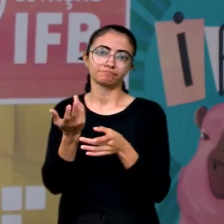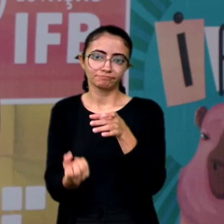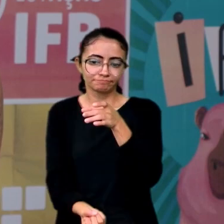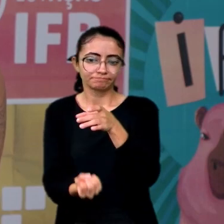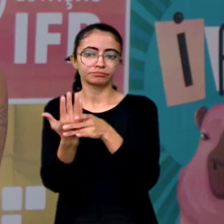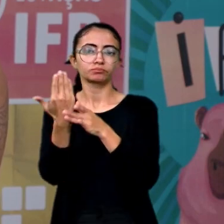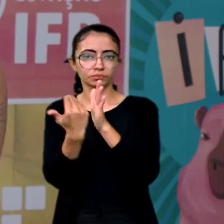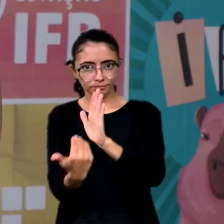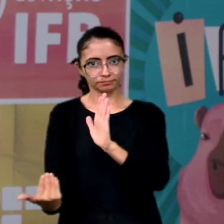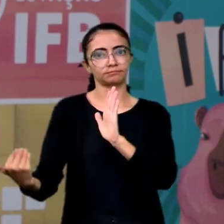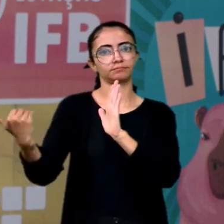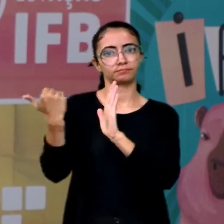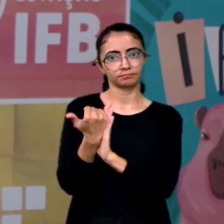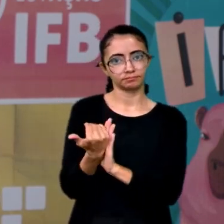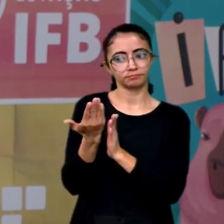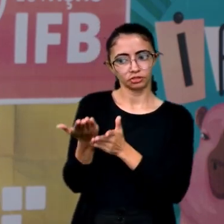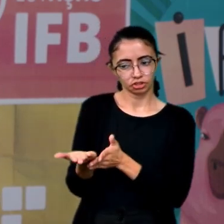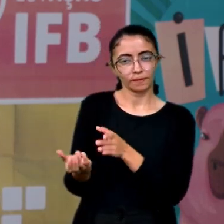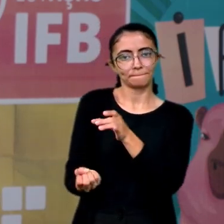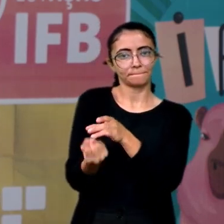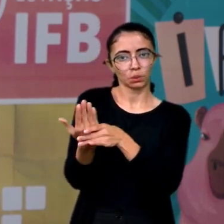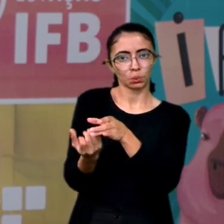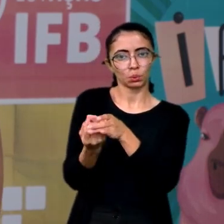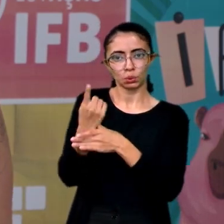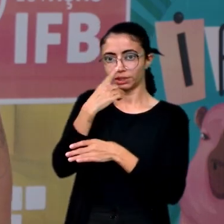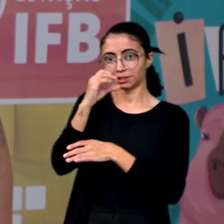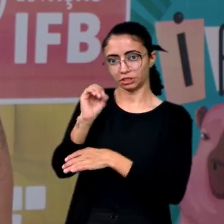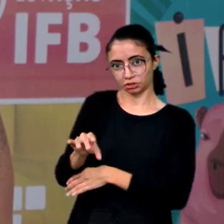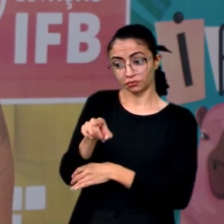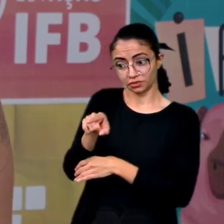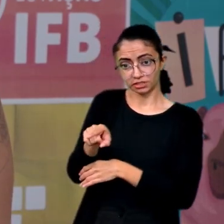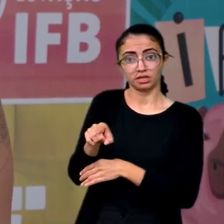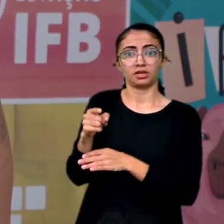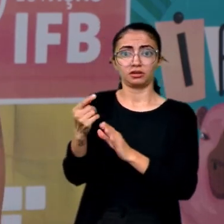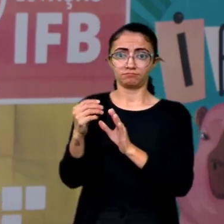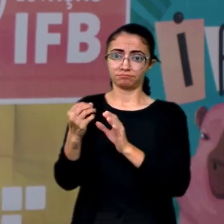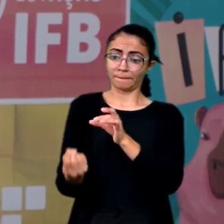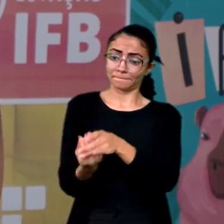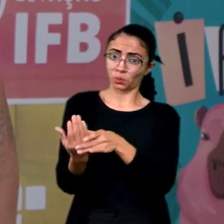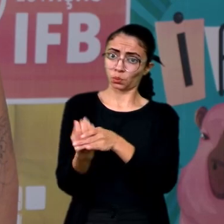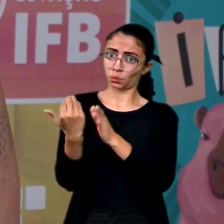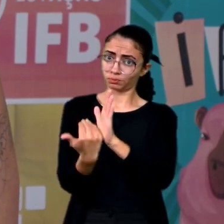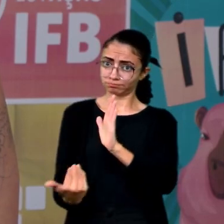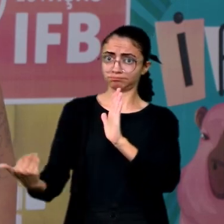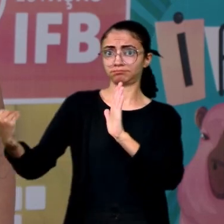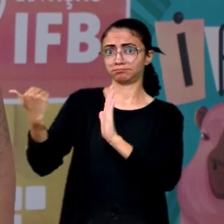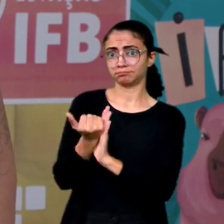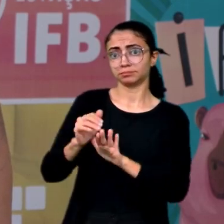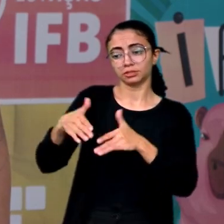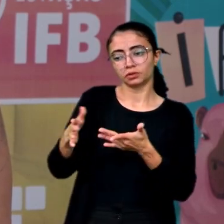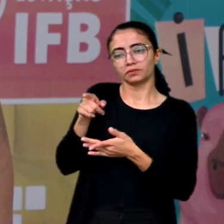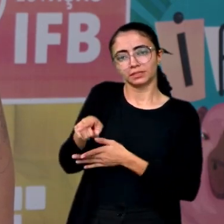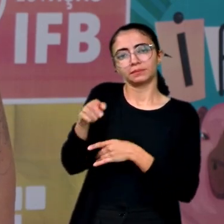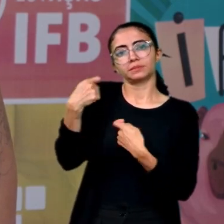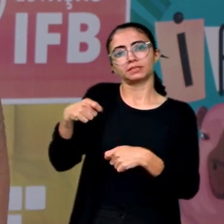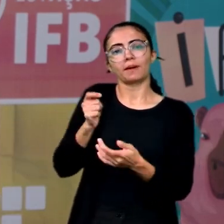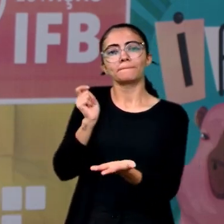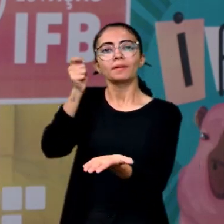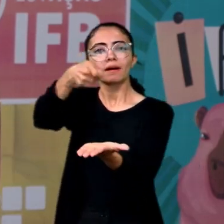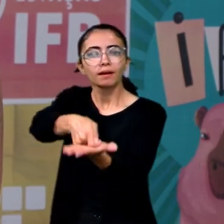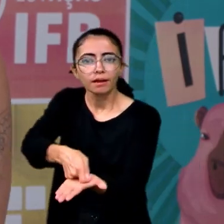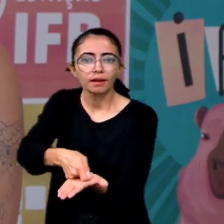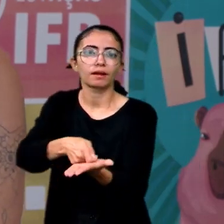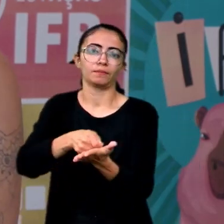grande gerador, você vai pagar pelo recolhimento. Você vai ter que cuidar do seu resíduo. Então, você vai, por exemplo,